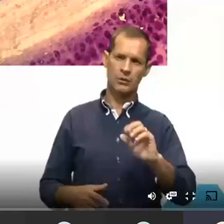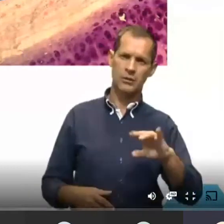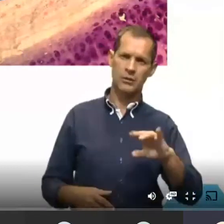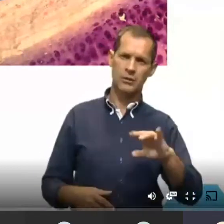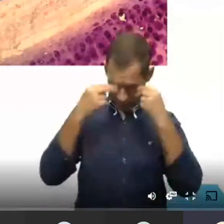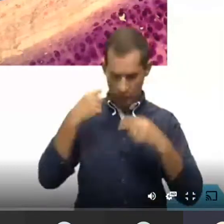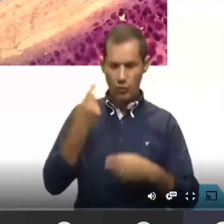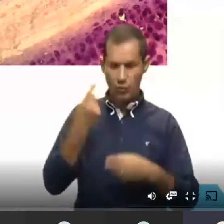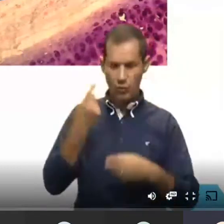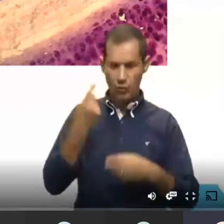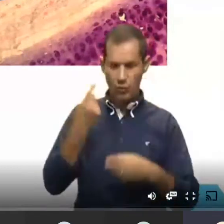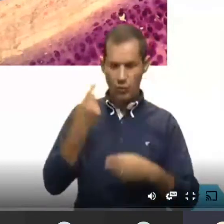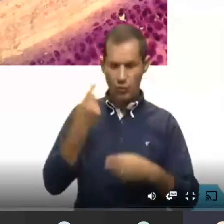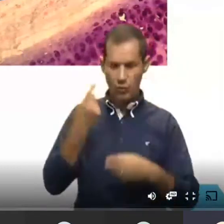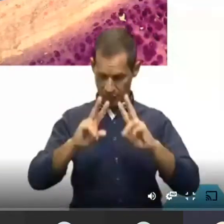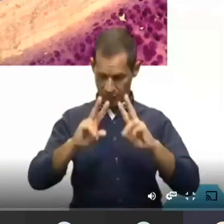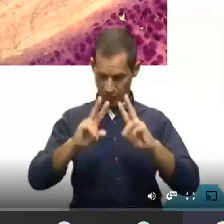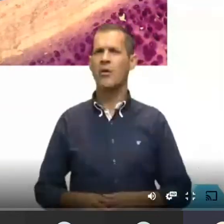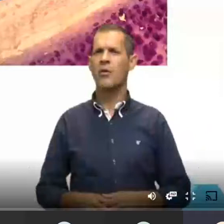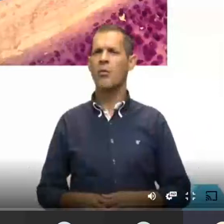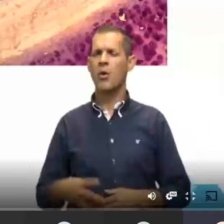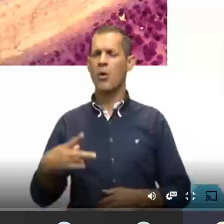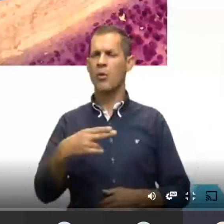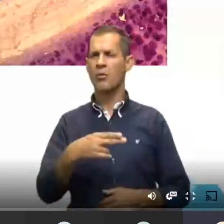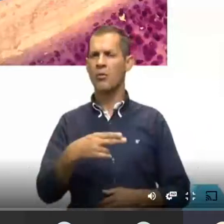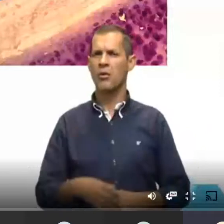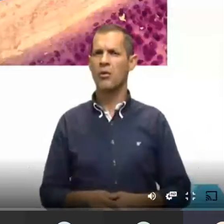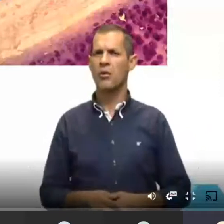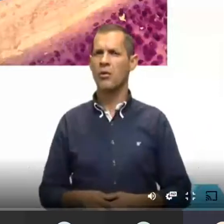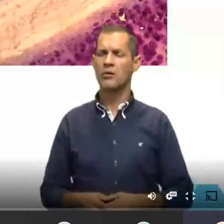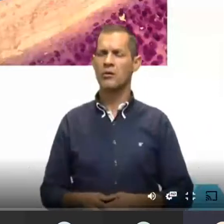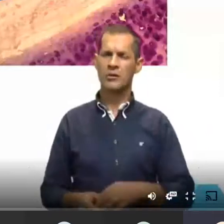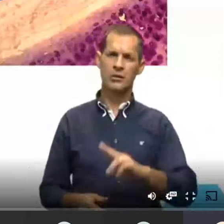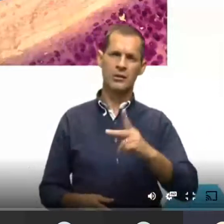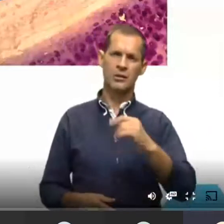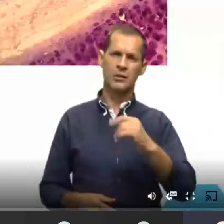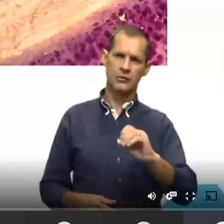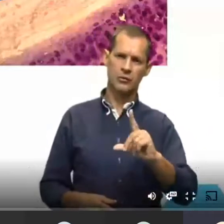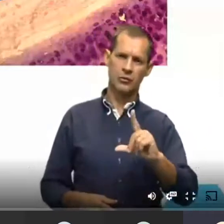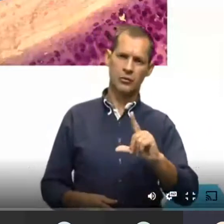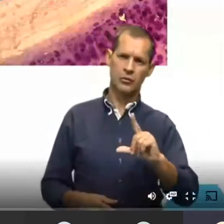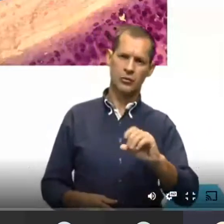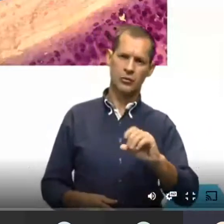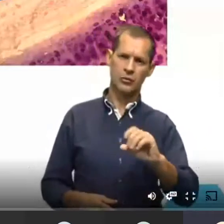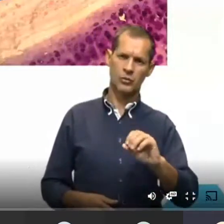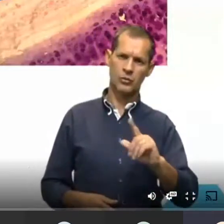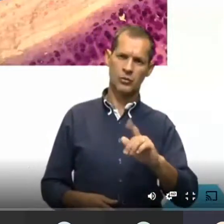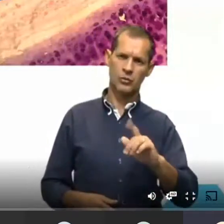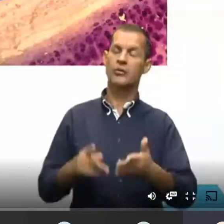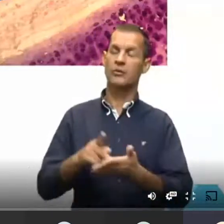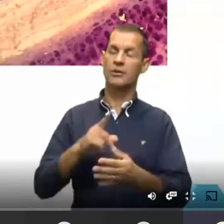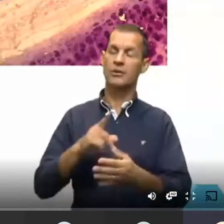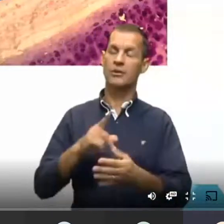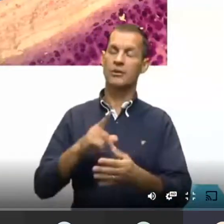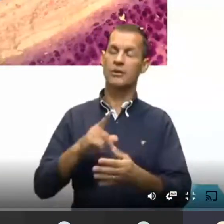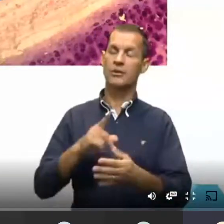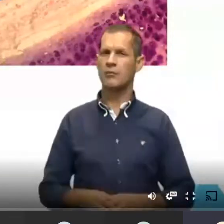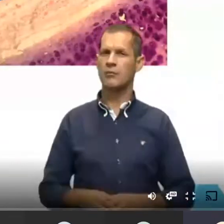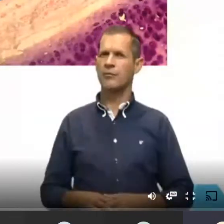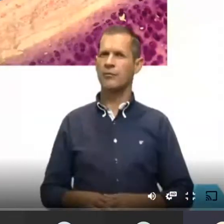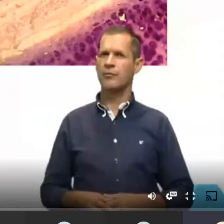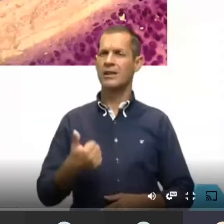gente consegue observar em um corte histológico real. né? Neste caso aqui, nós temos o aumento